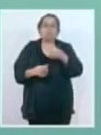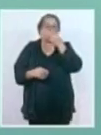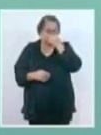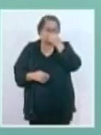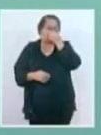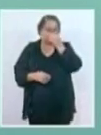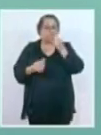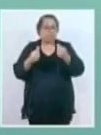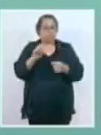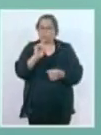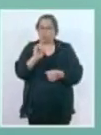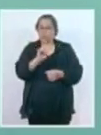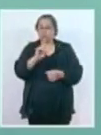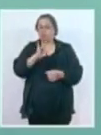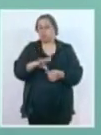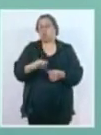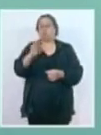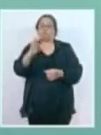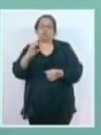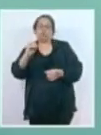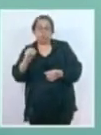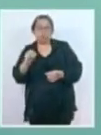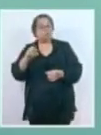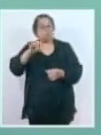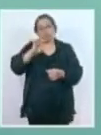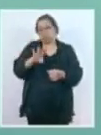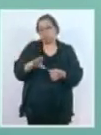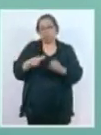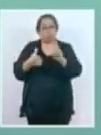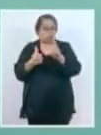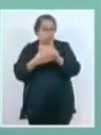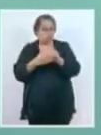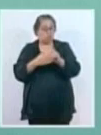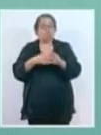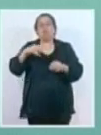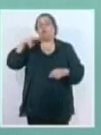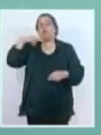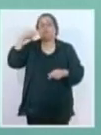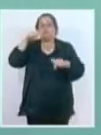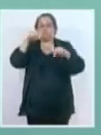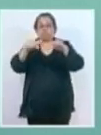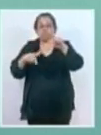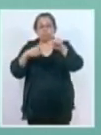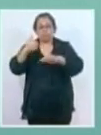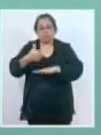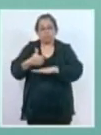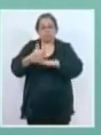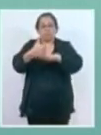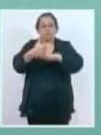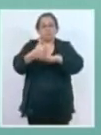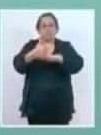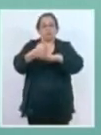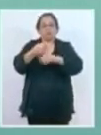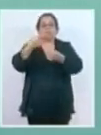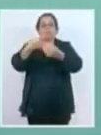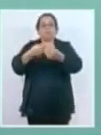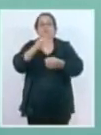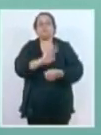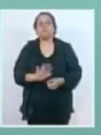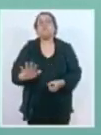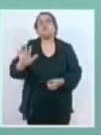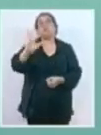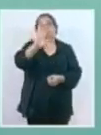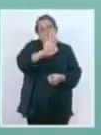trabalho para a cidade toda. Vereador atua na cidade inteira. Não tem essa vereador atuar para o bairro tal, o bairro A, bairro B,